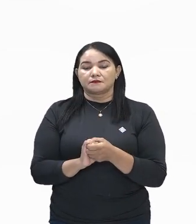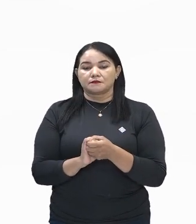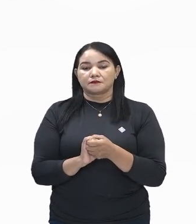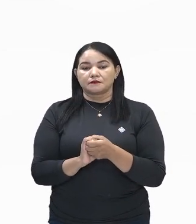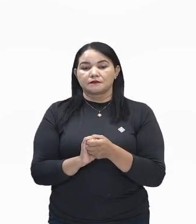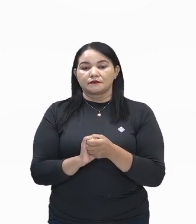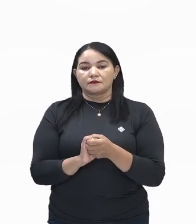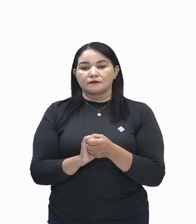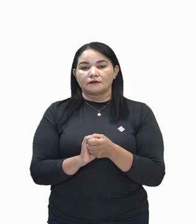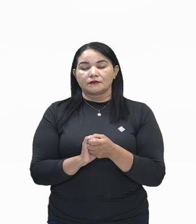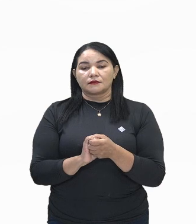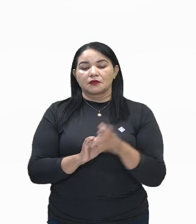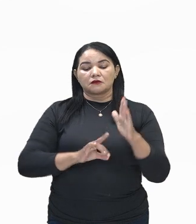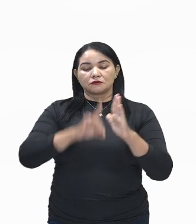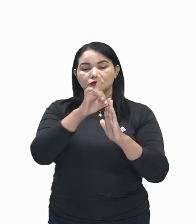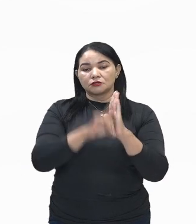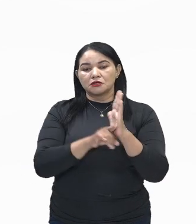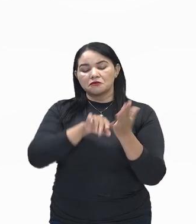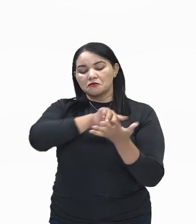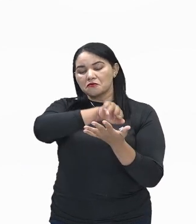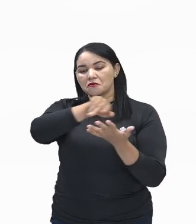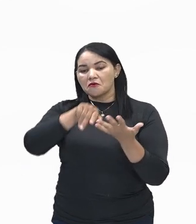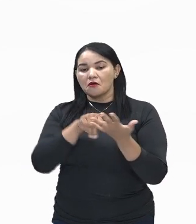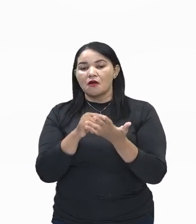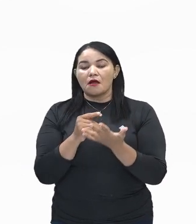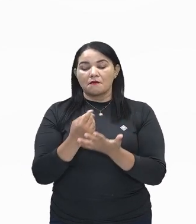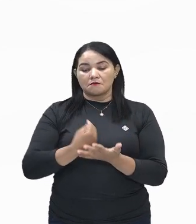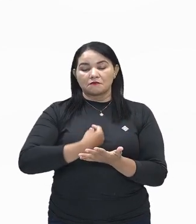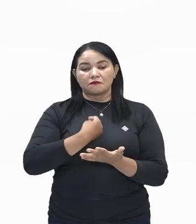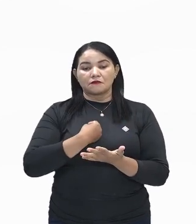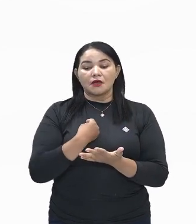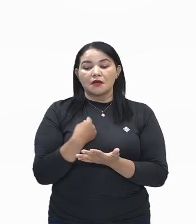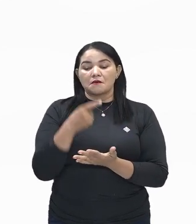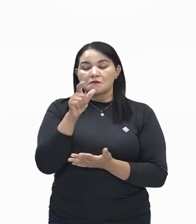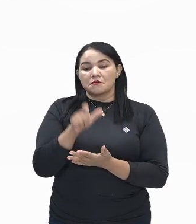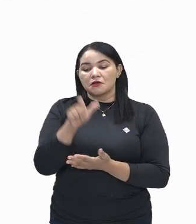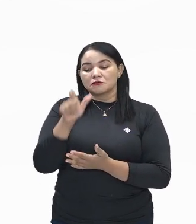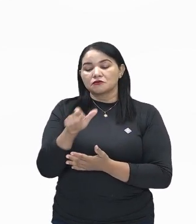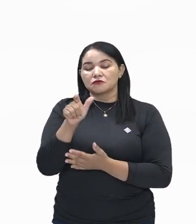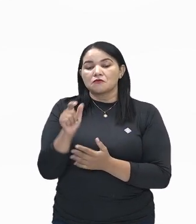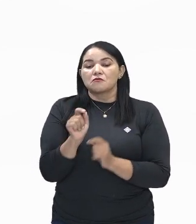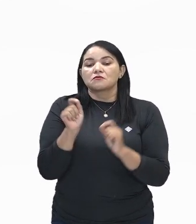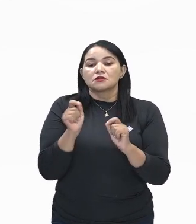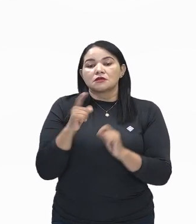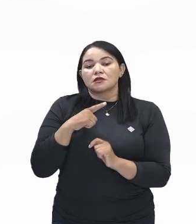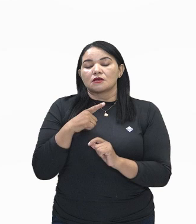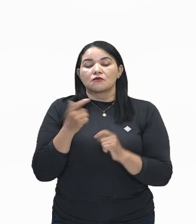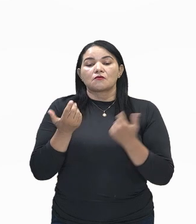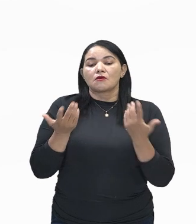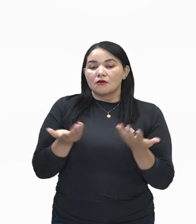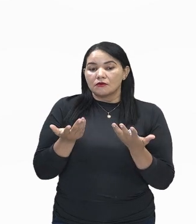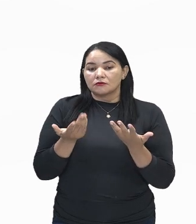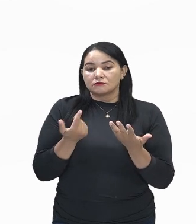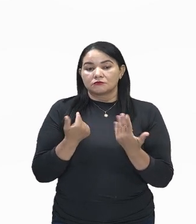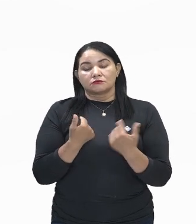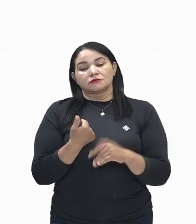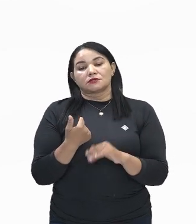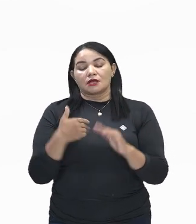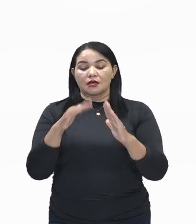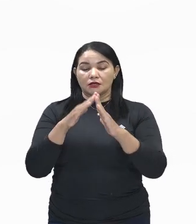quais são esses direitos fundamentais do ser humano? De qualquer sociedade humana. Direito à